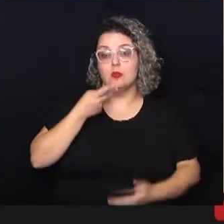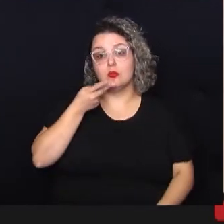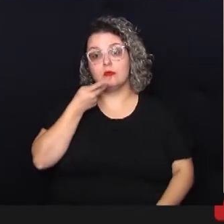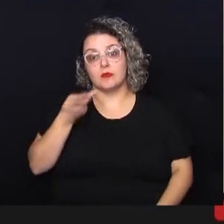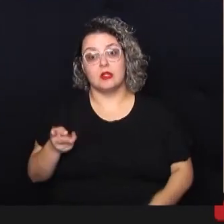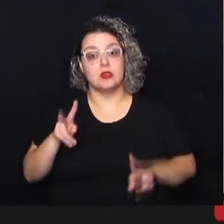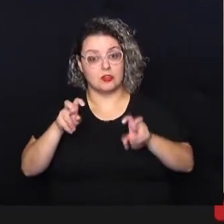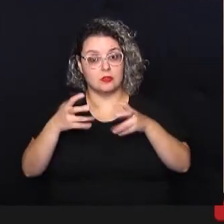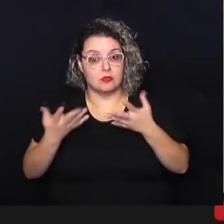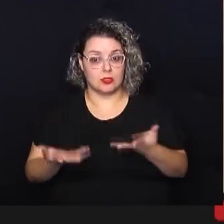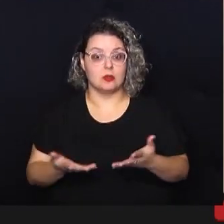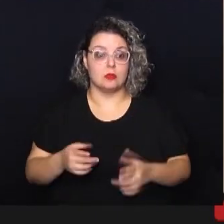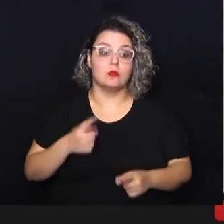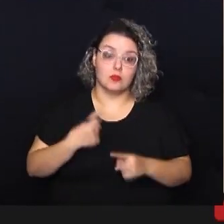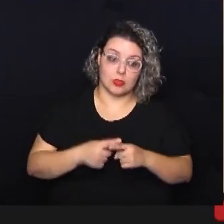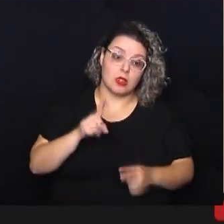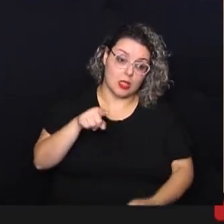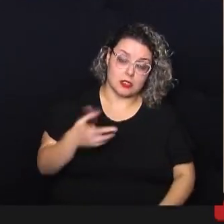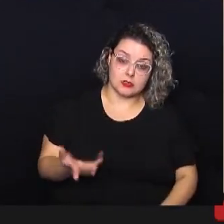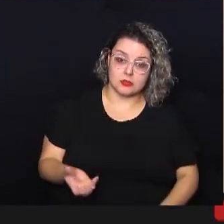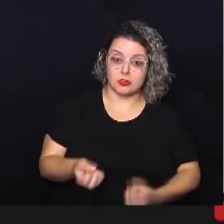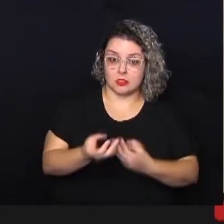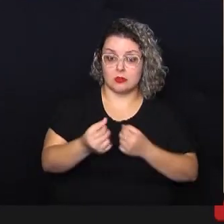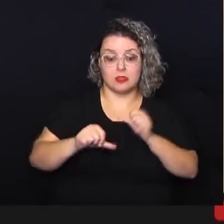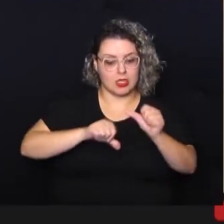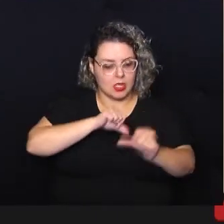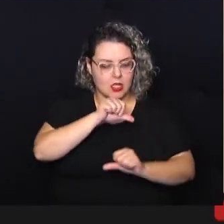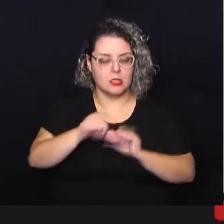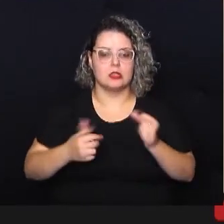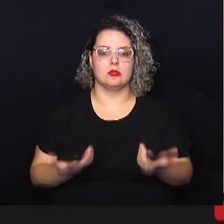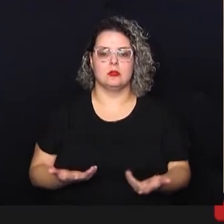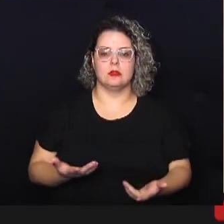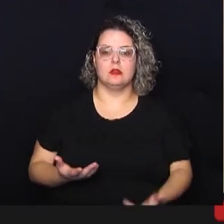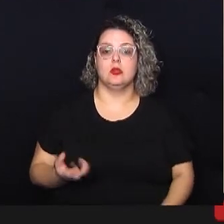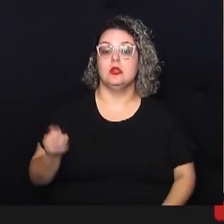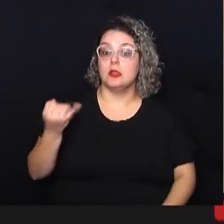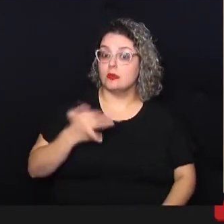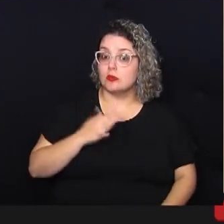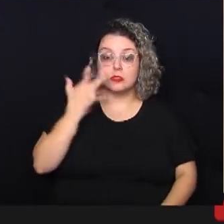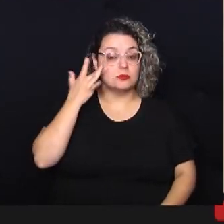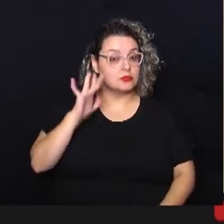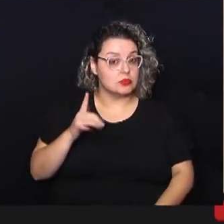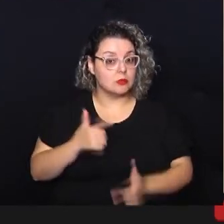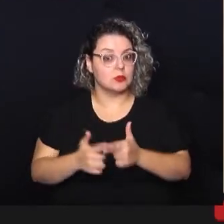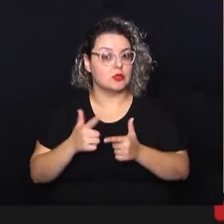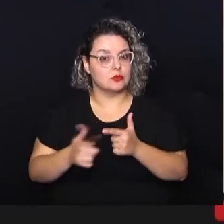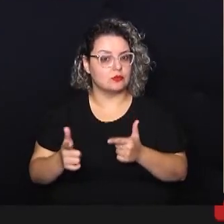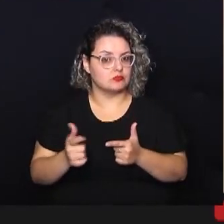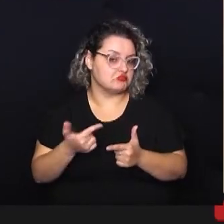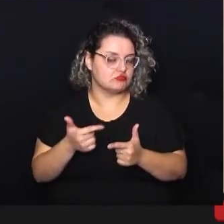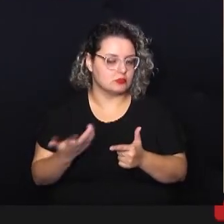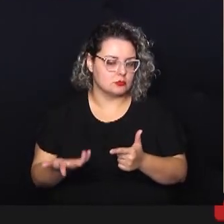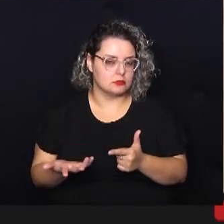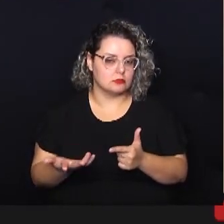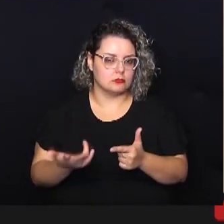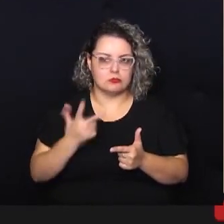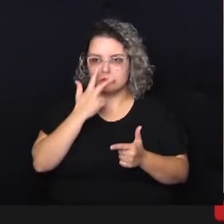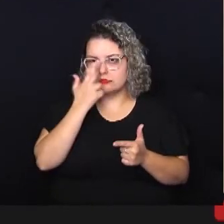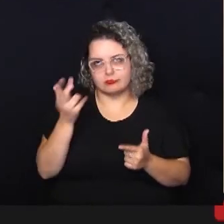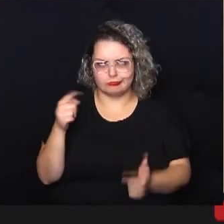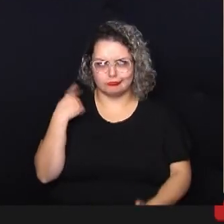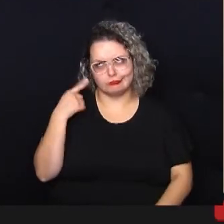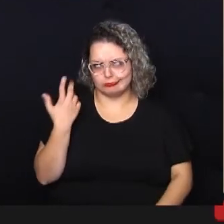isso, né? Porque é isso, a informação ela transforma. Enquanto a gente não sabe que o problema existe, ele parece neura,